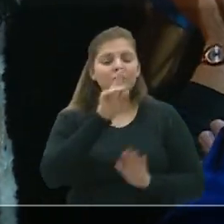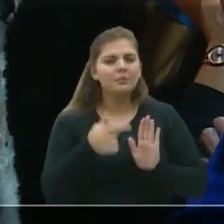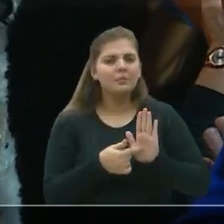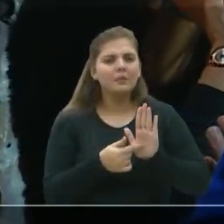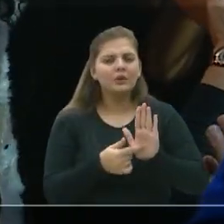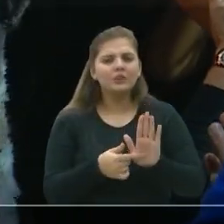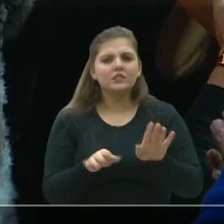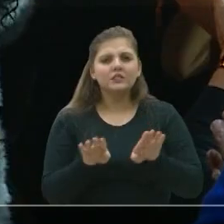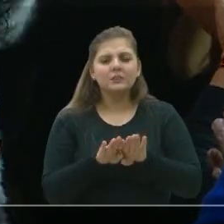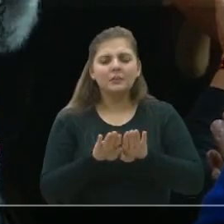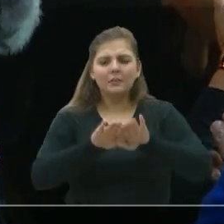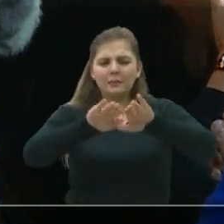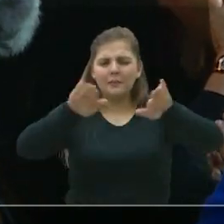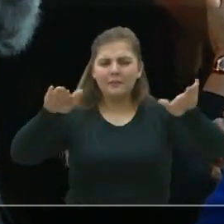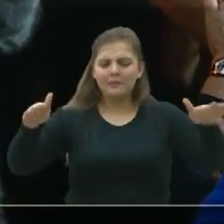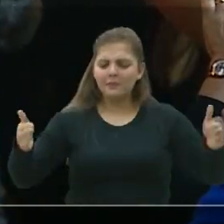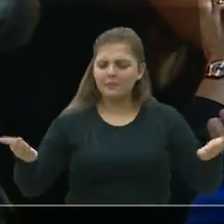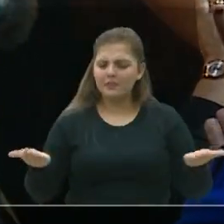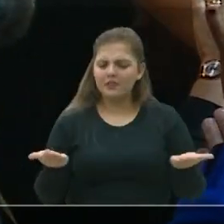uma mesa bem grande.